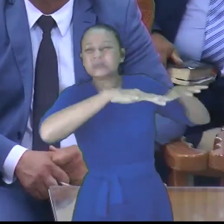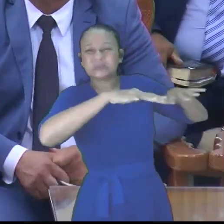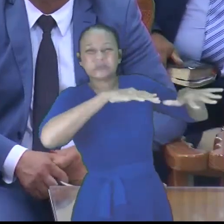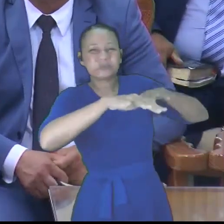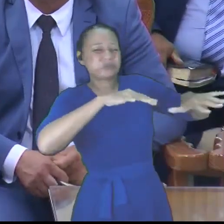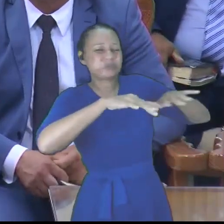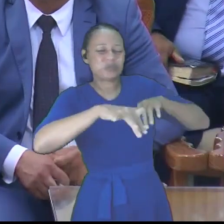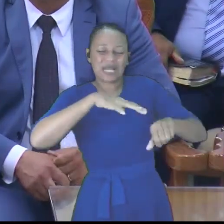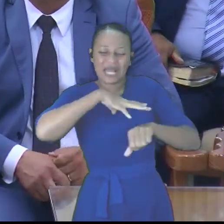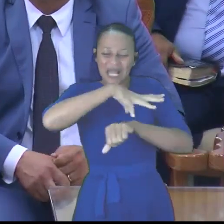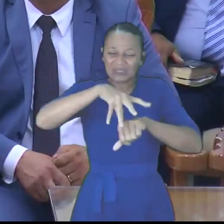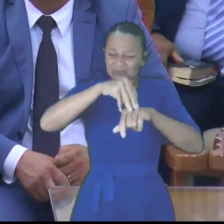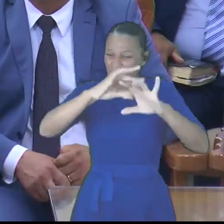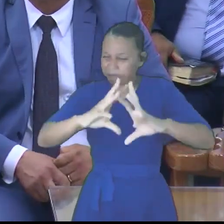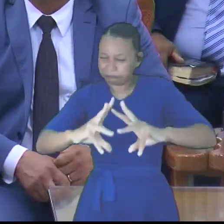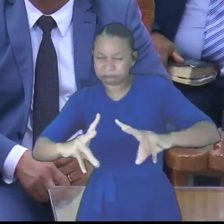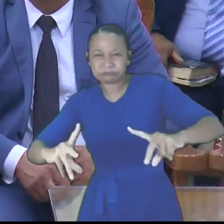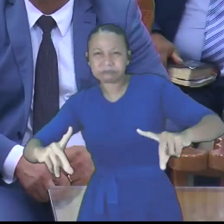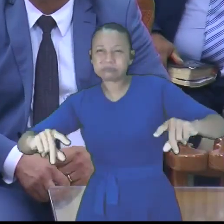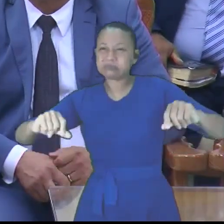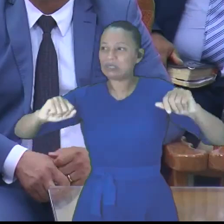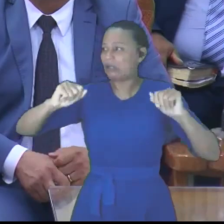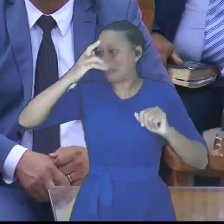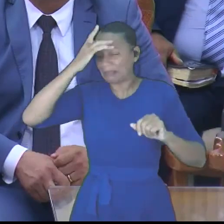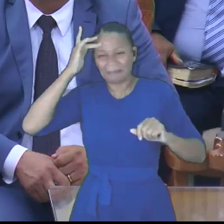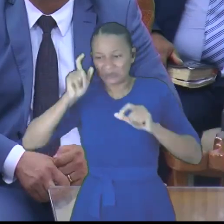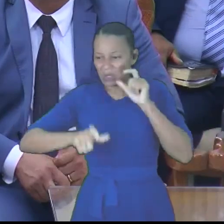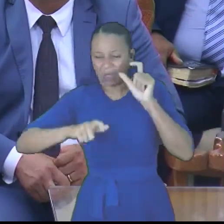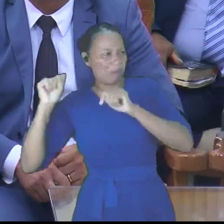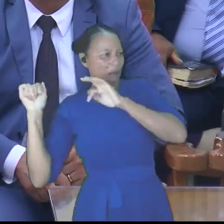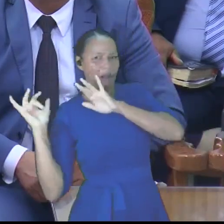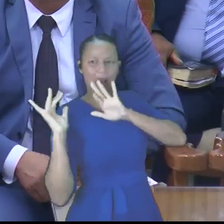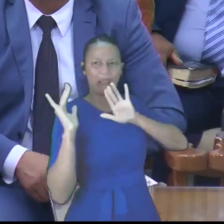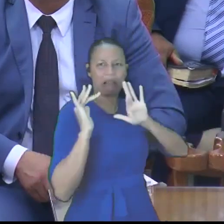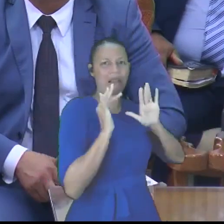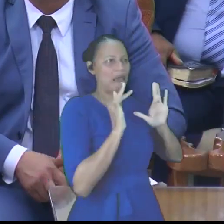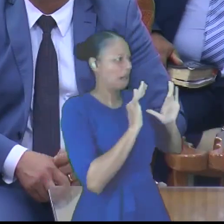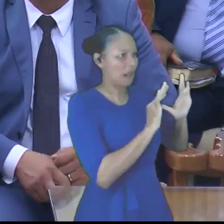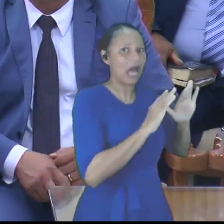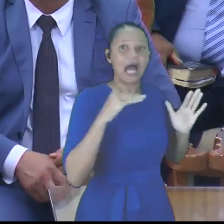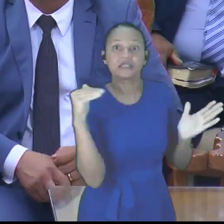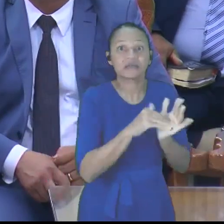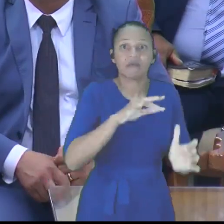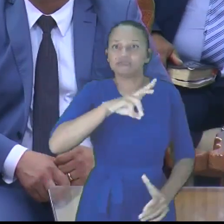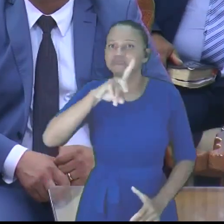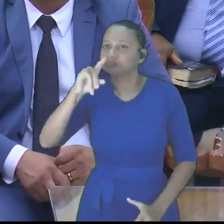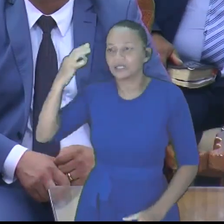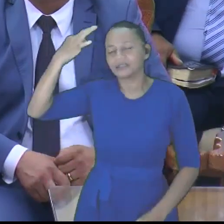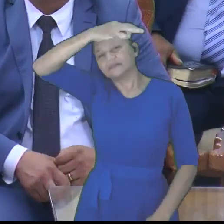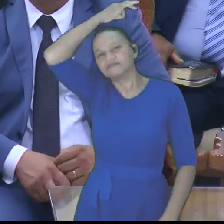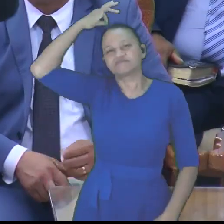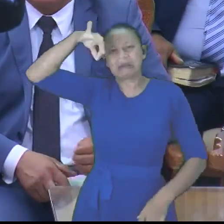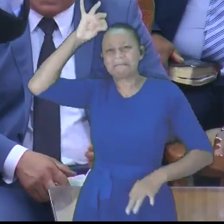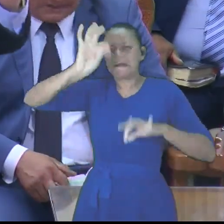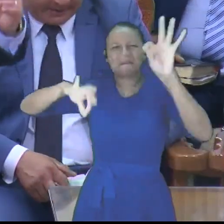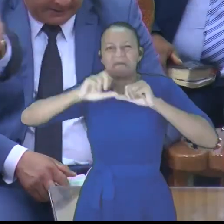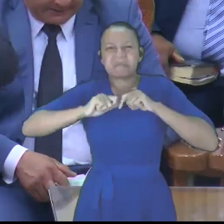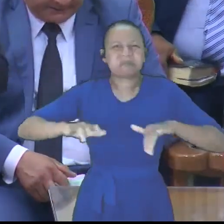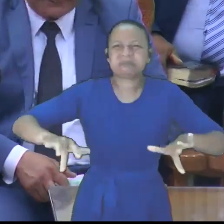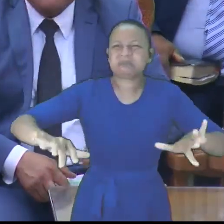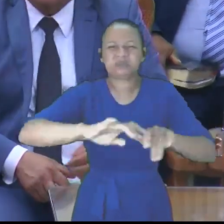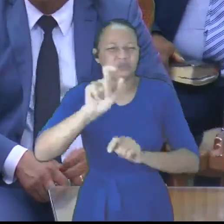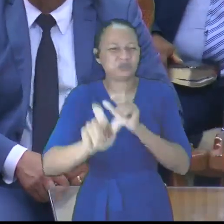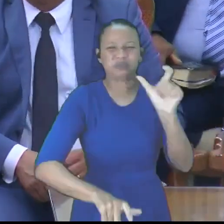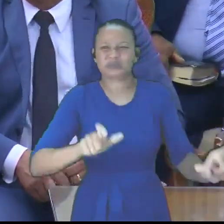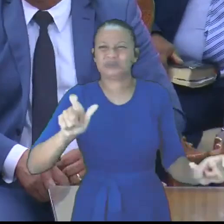vão desaparecer, os homens vão se esconder nas cavernas. Então até aquele dia o Espírito Santo será derramado sobre toda a